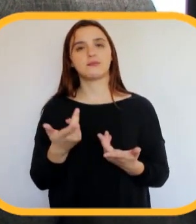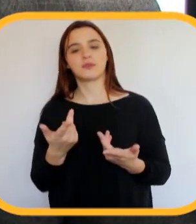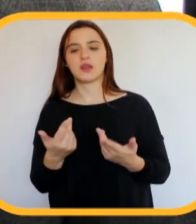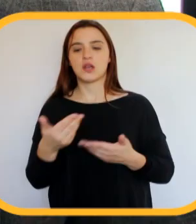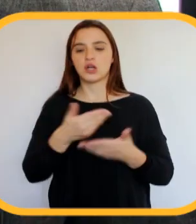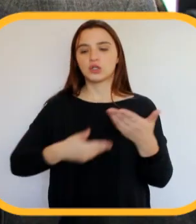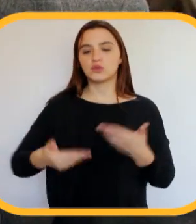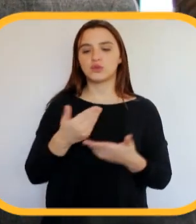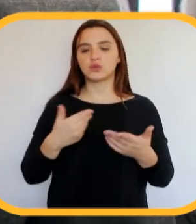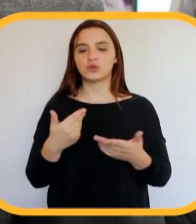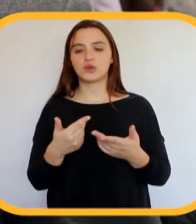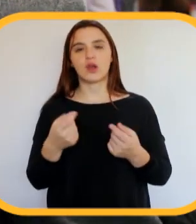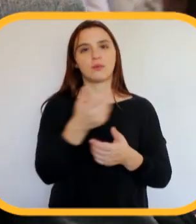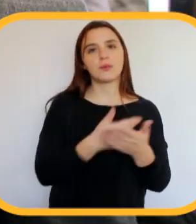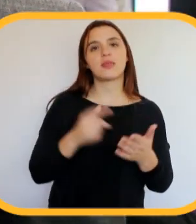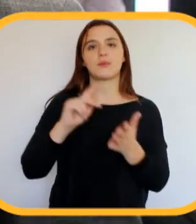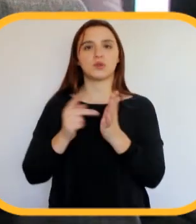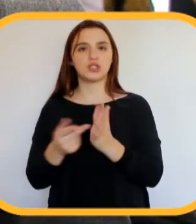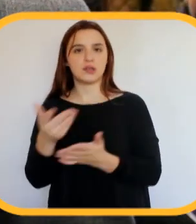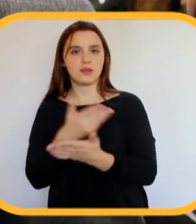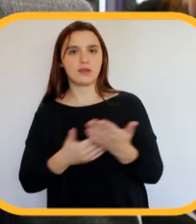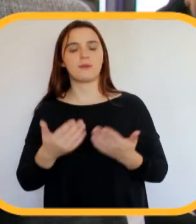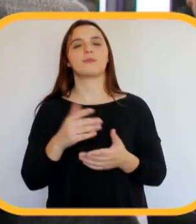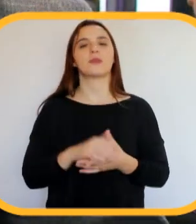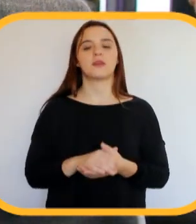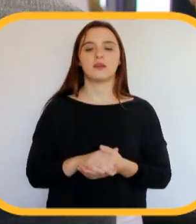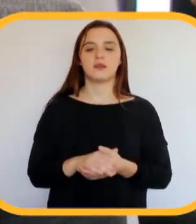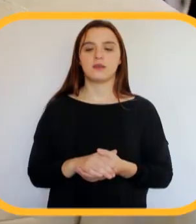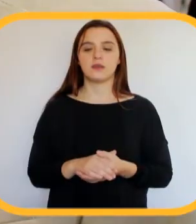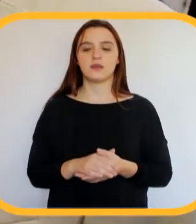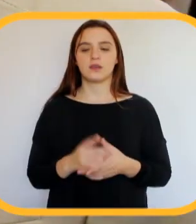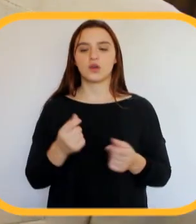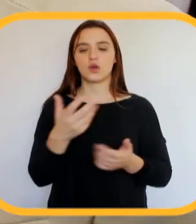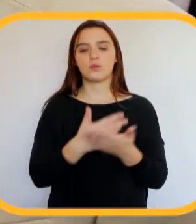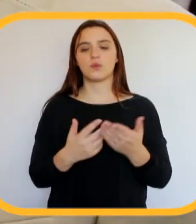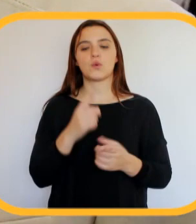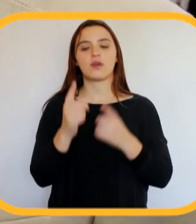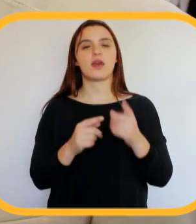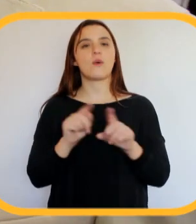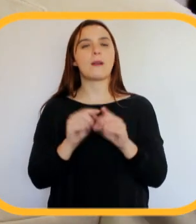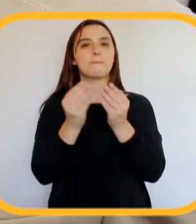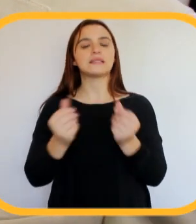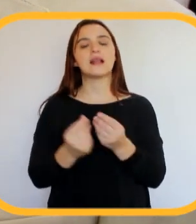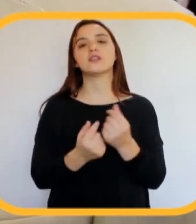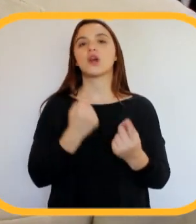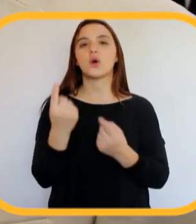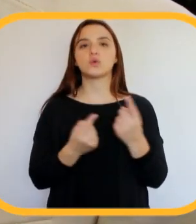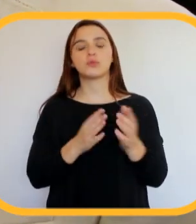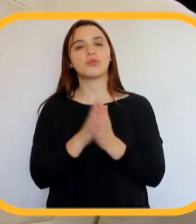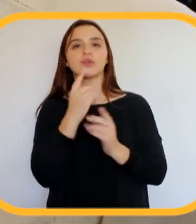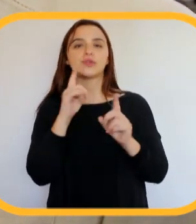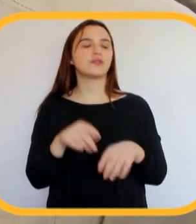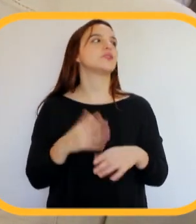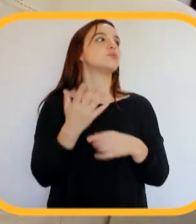exchanges knowledge, I would say, like economics by exchanging knowledge and technology. Yeah. Circular economy is that you reuse